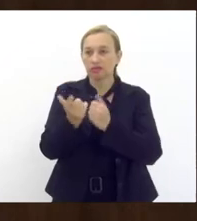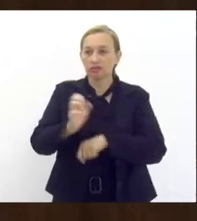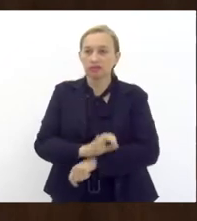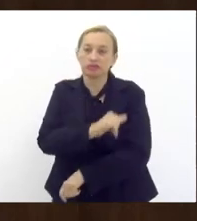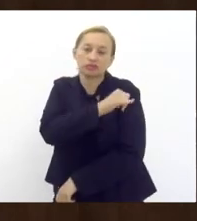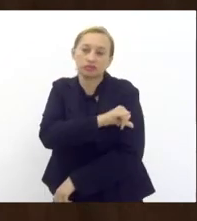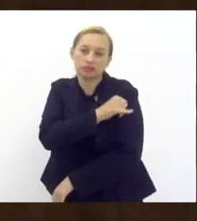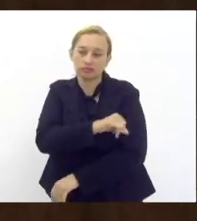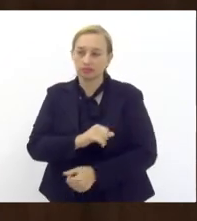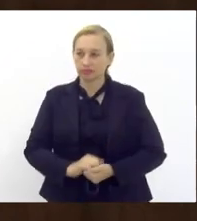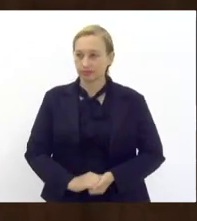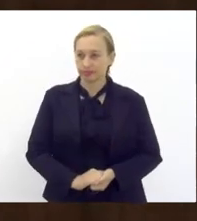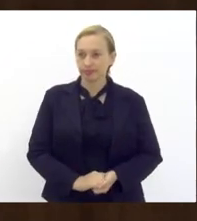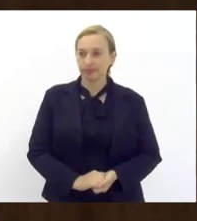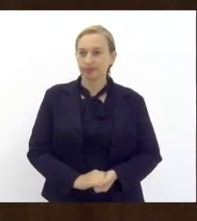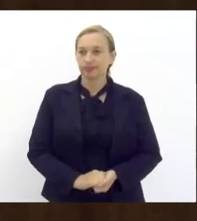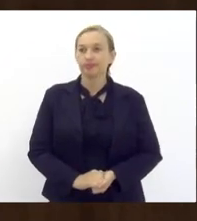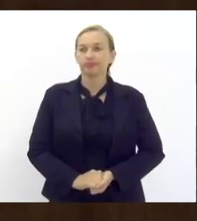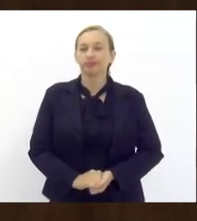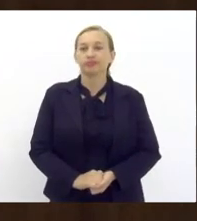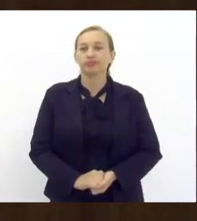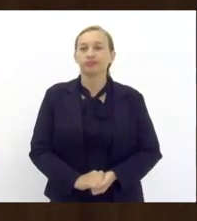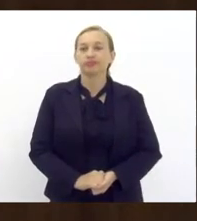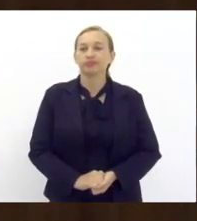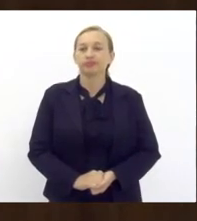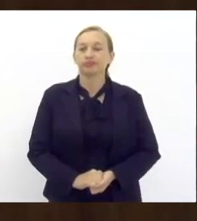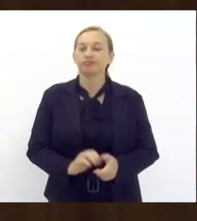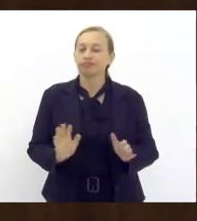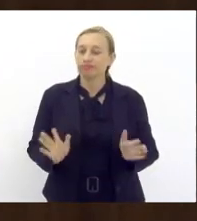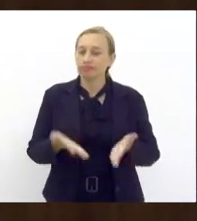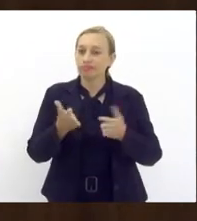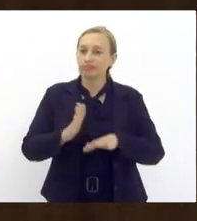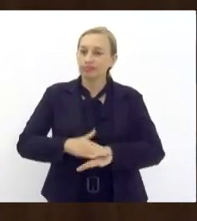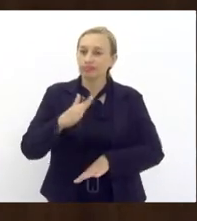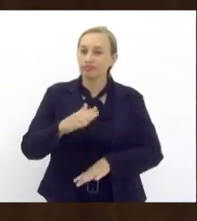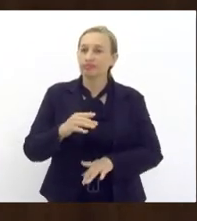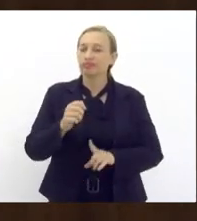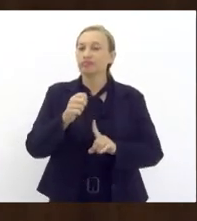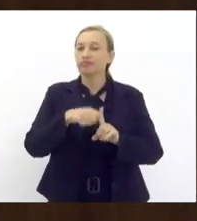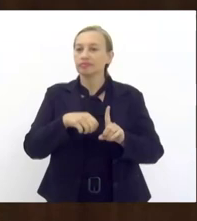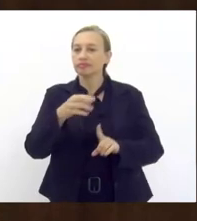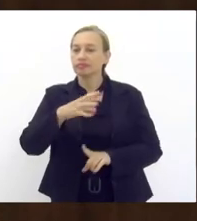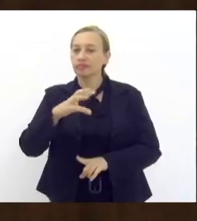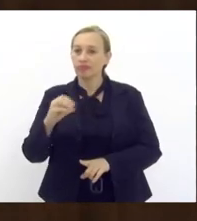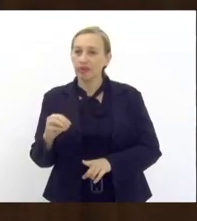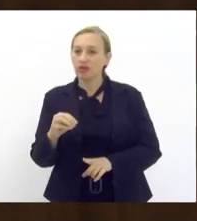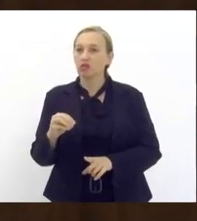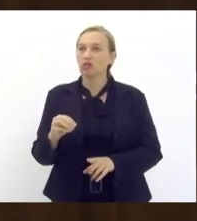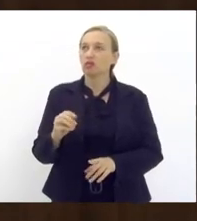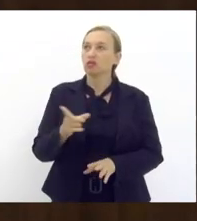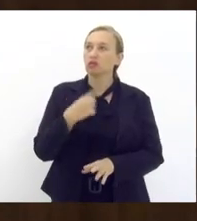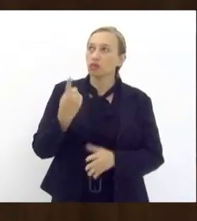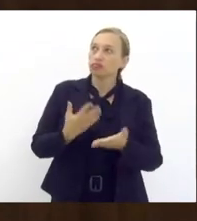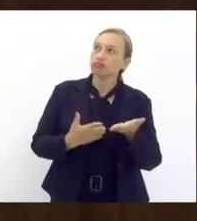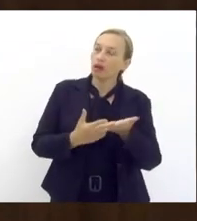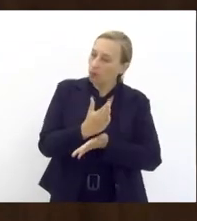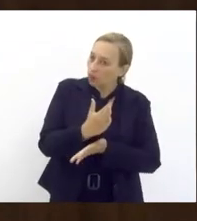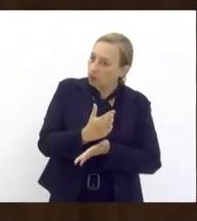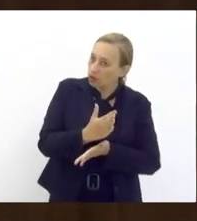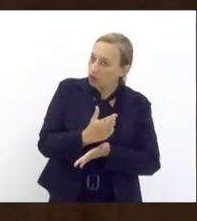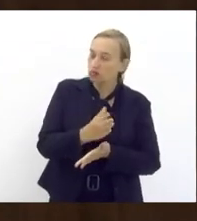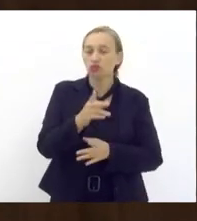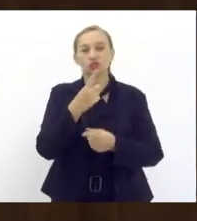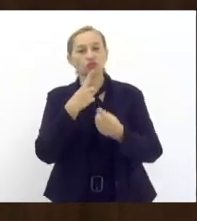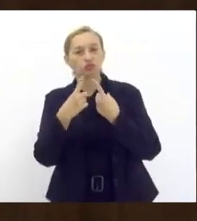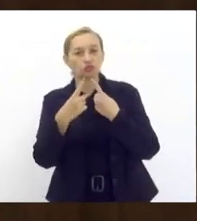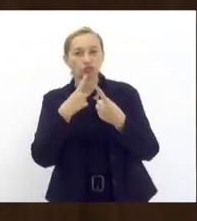do Rio de Janeiro. E que é mais uma iniciativa nesse mês de março, onde nós aprovamos, onde nós